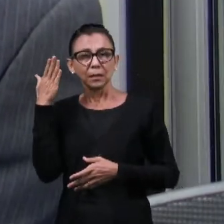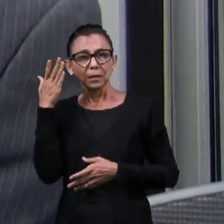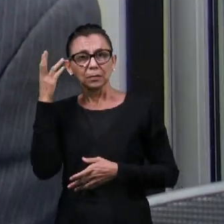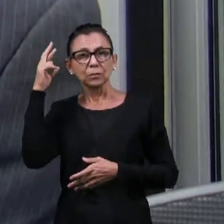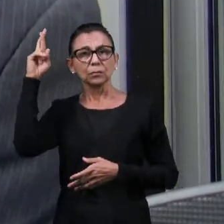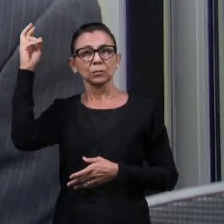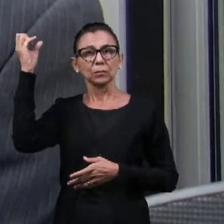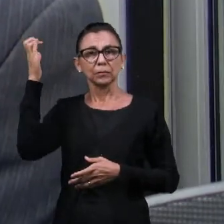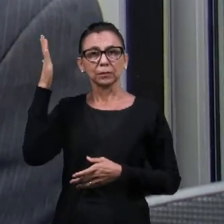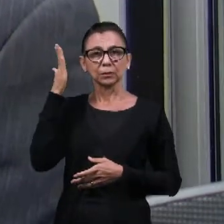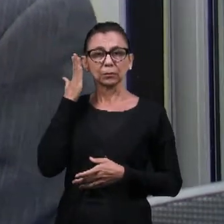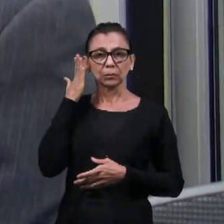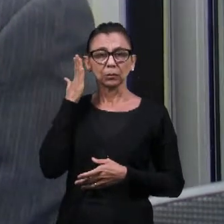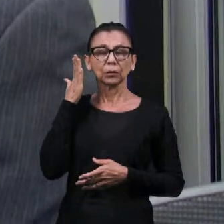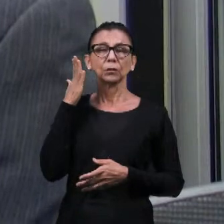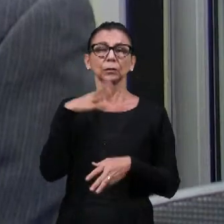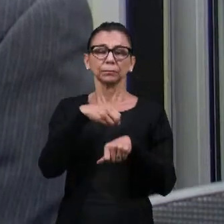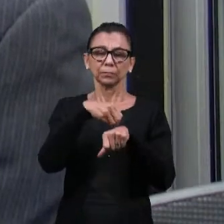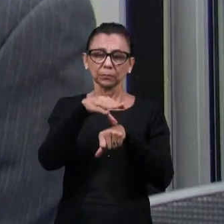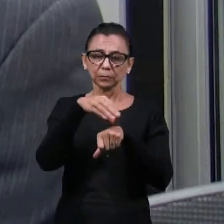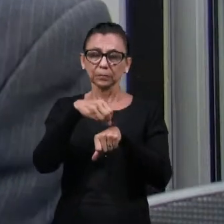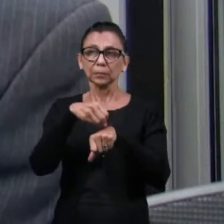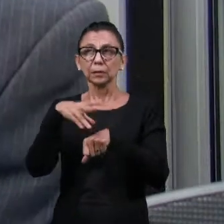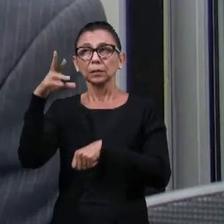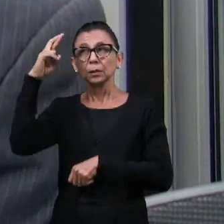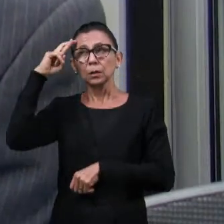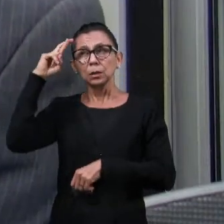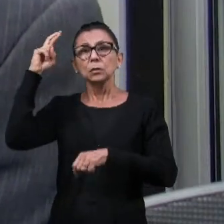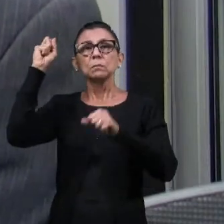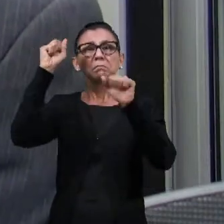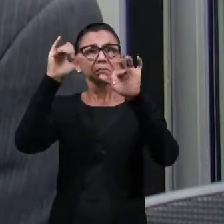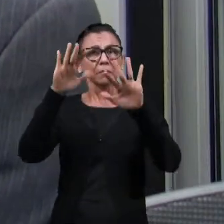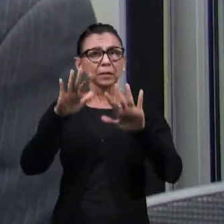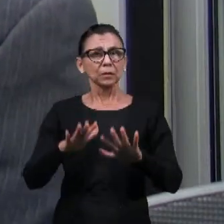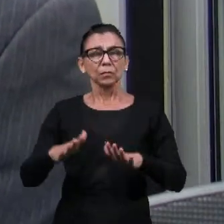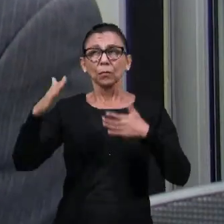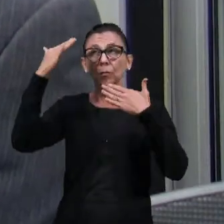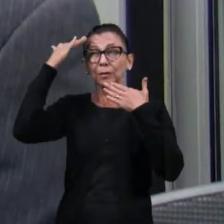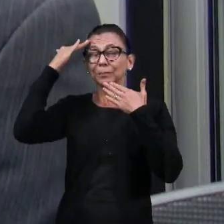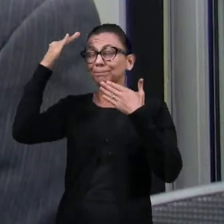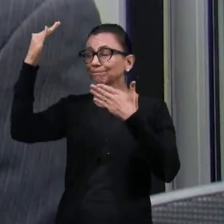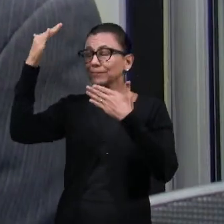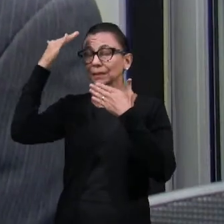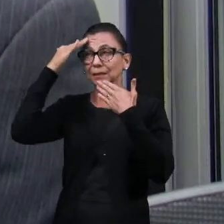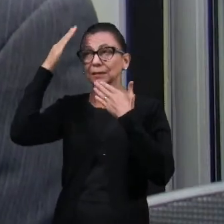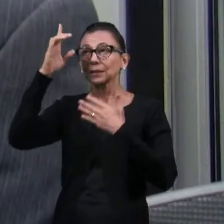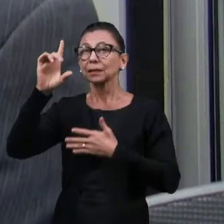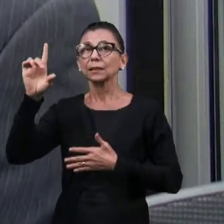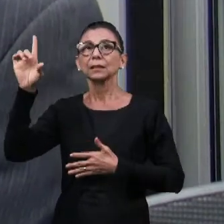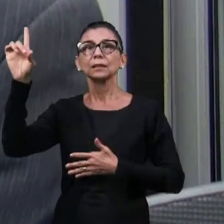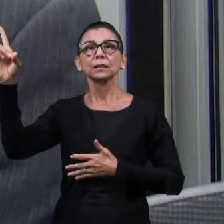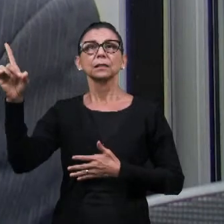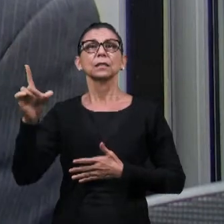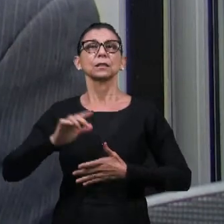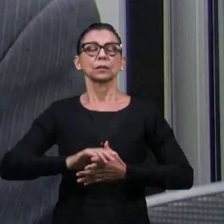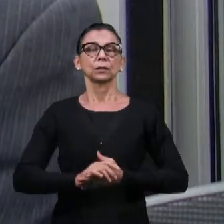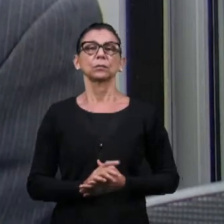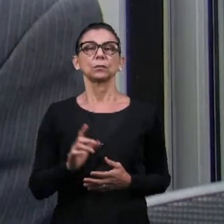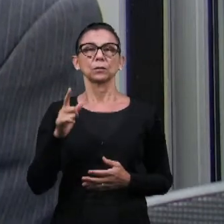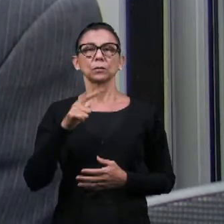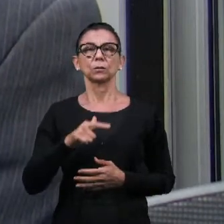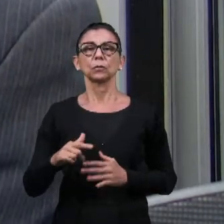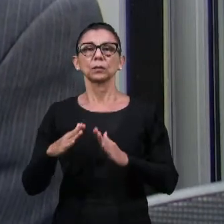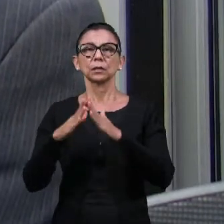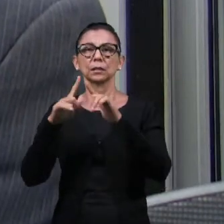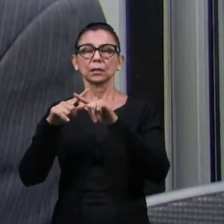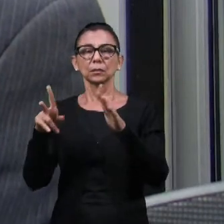Senhor, e o Senhor nos honrou nesse período. Eu agradeço muito a Deus e às igrejas que têm estado na nossa coordenação,